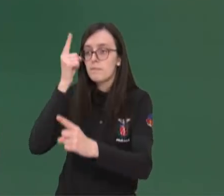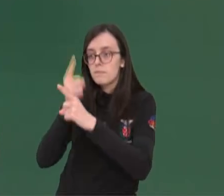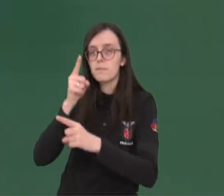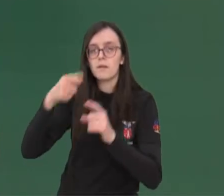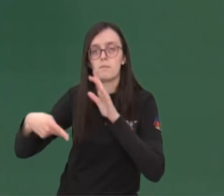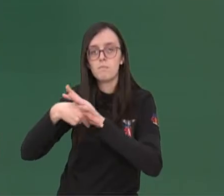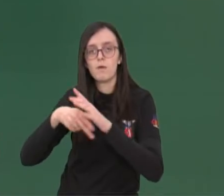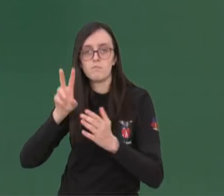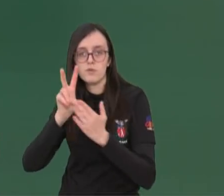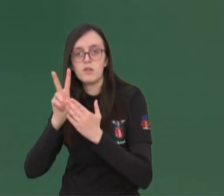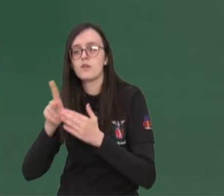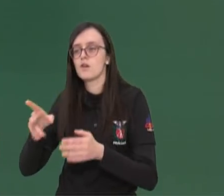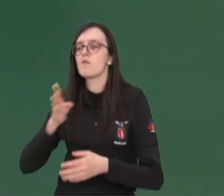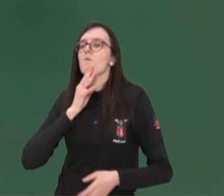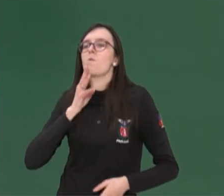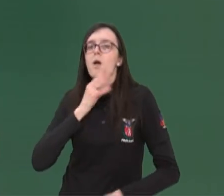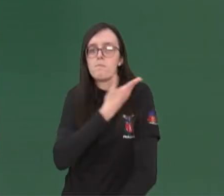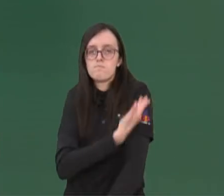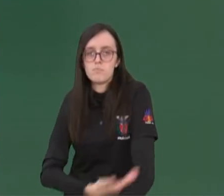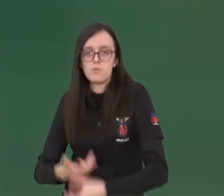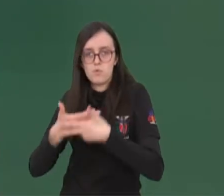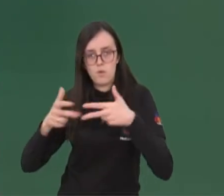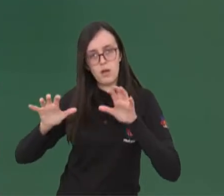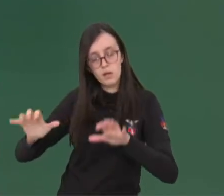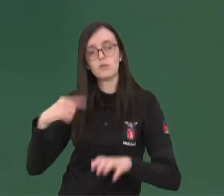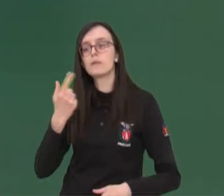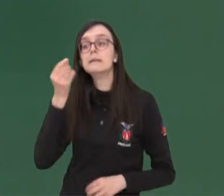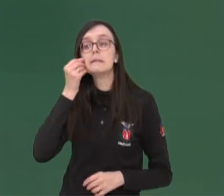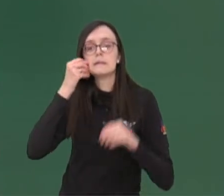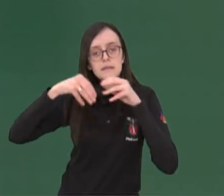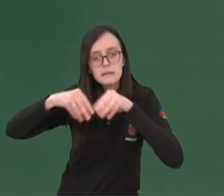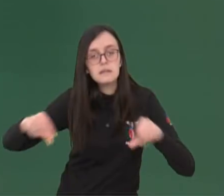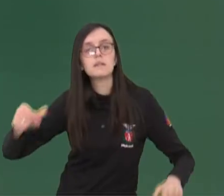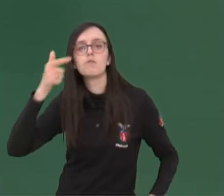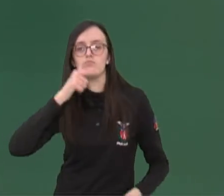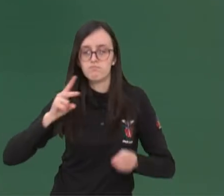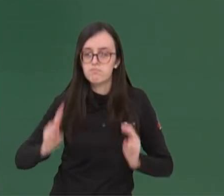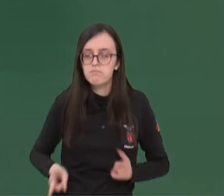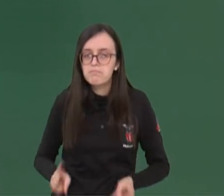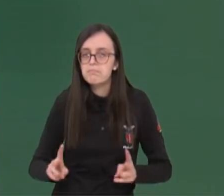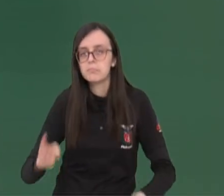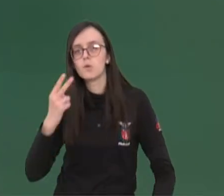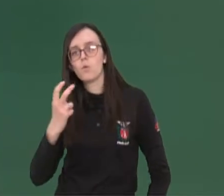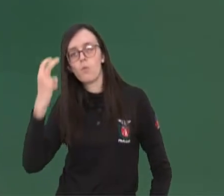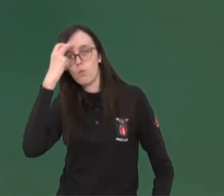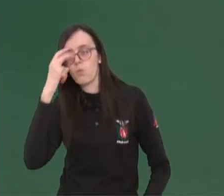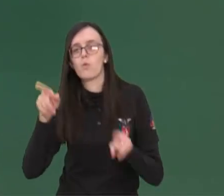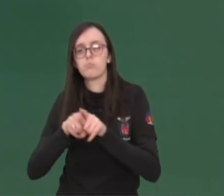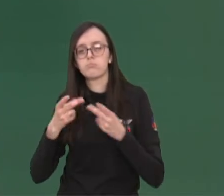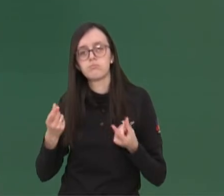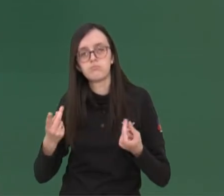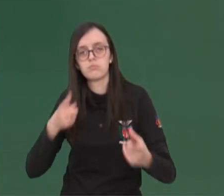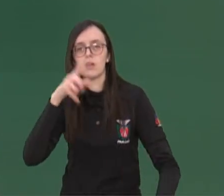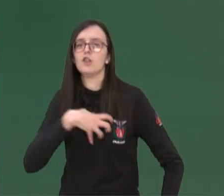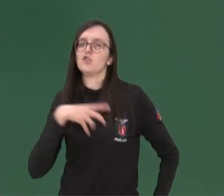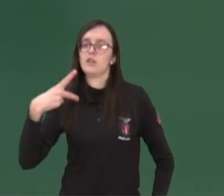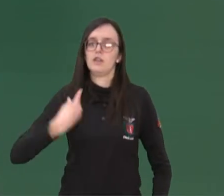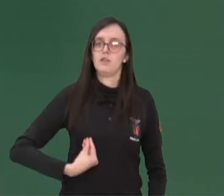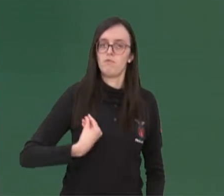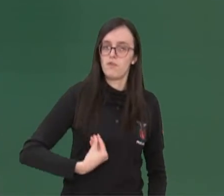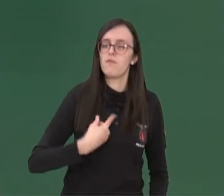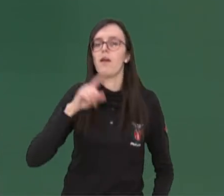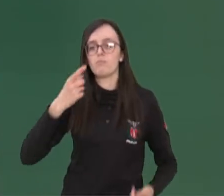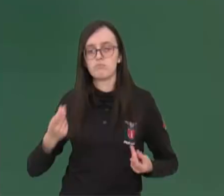indígena, entendemos seus costumes, vamos conseguir uma terra para que eles consigam manter sua cultura, manter o seu jeito de